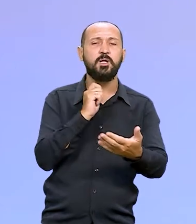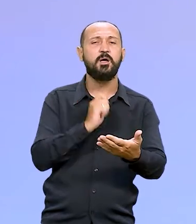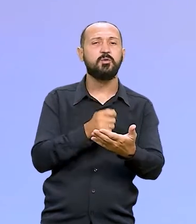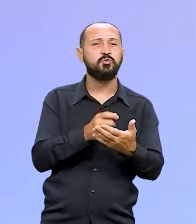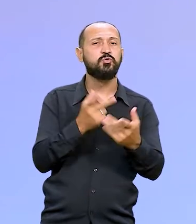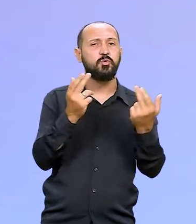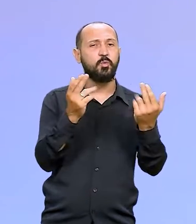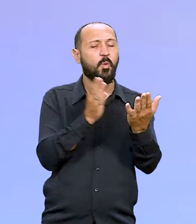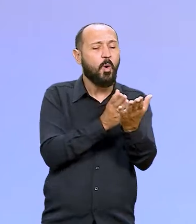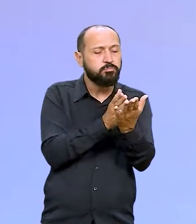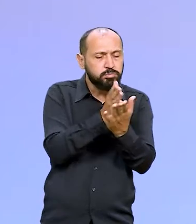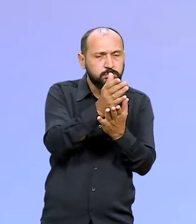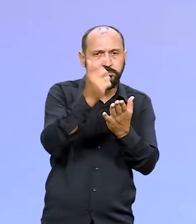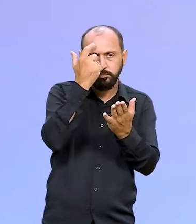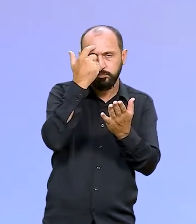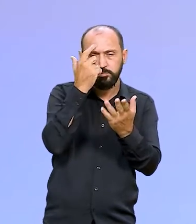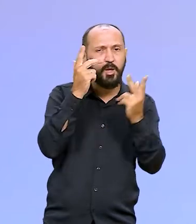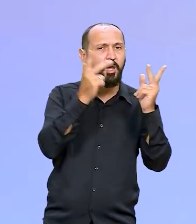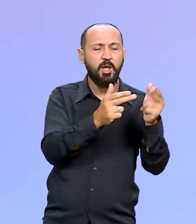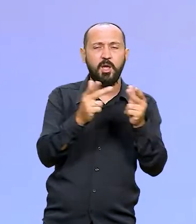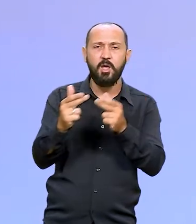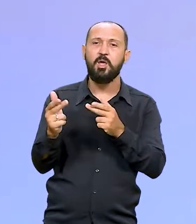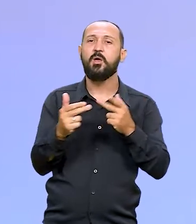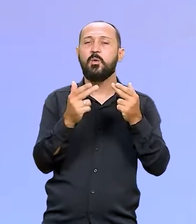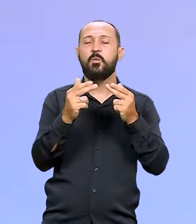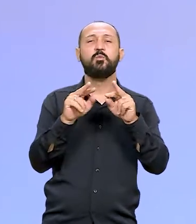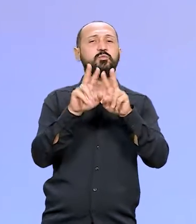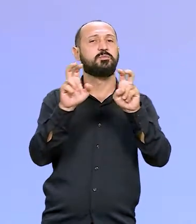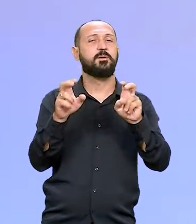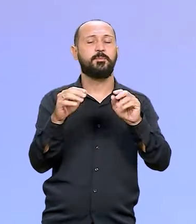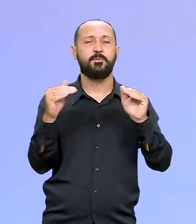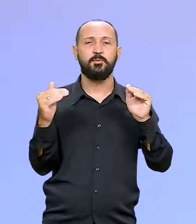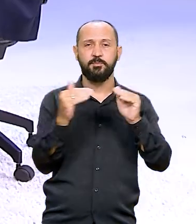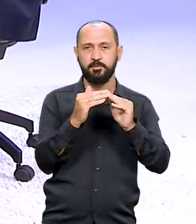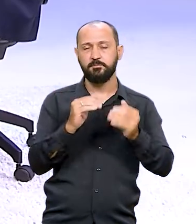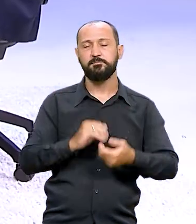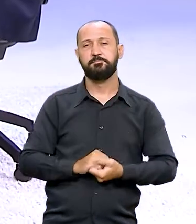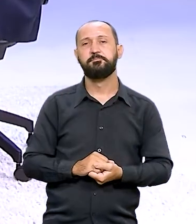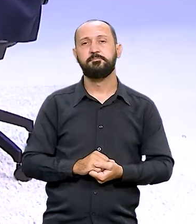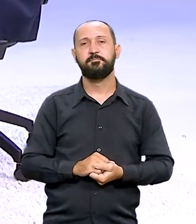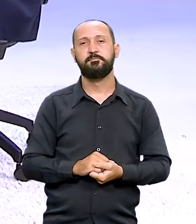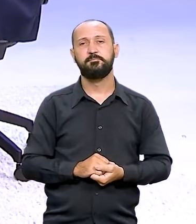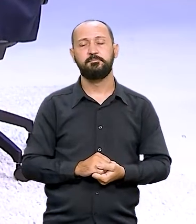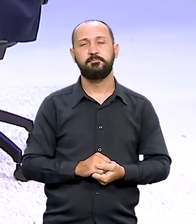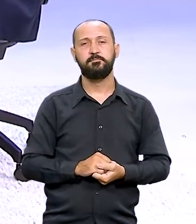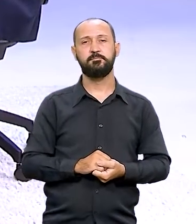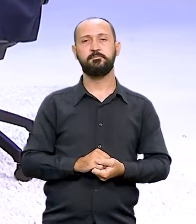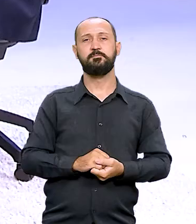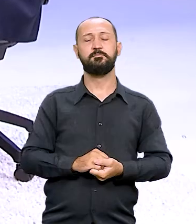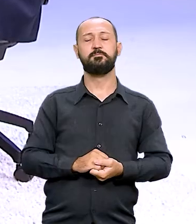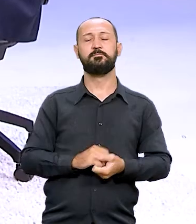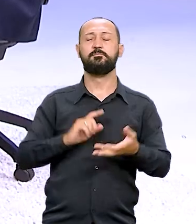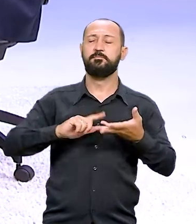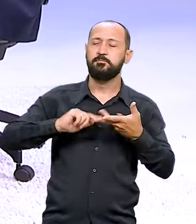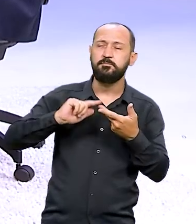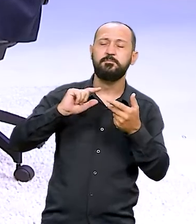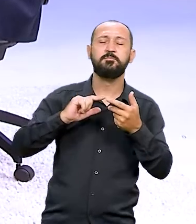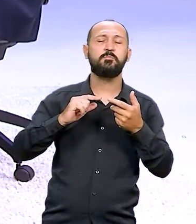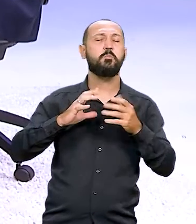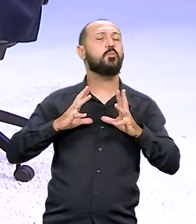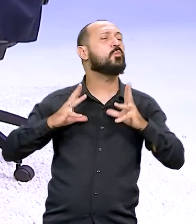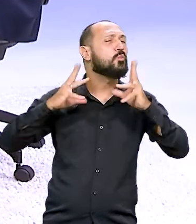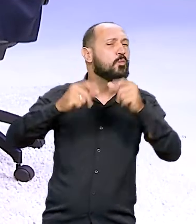todos julgando naquela mesma sequência de raciocínio, conforme foi o tema pacificado. Bacana. Então, assim, os outros milhares,